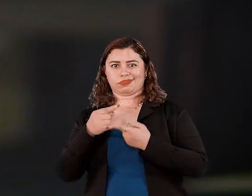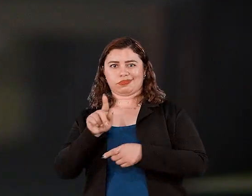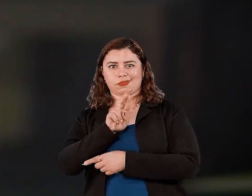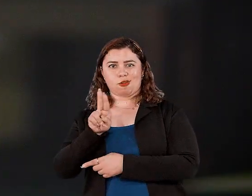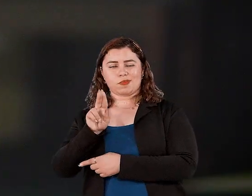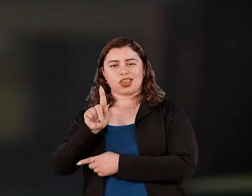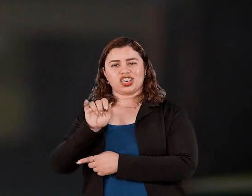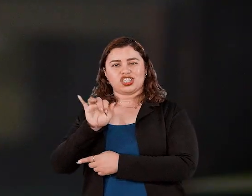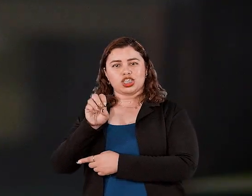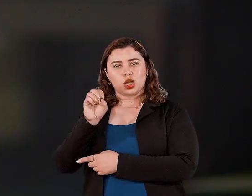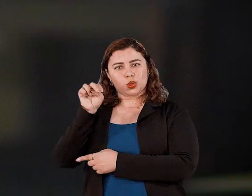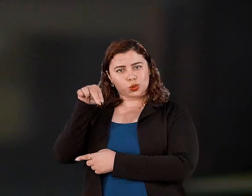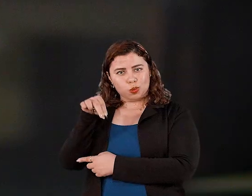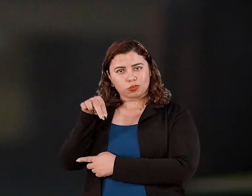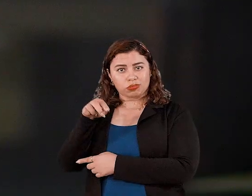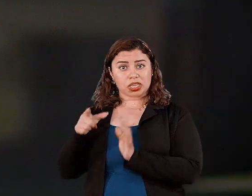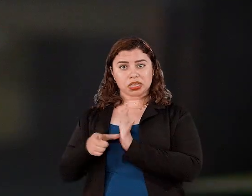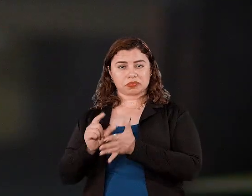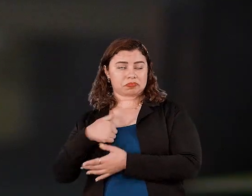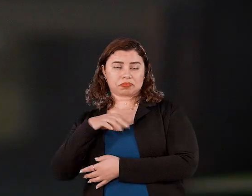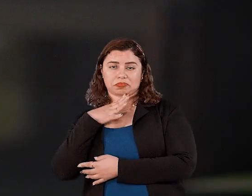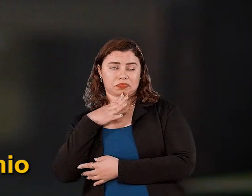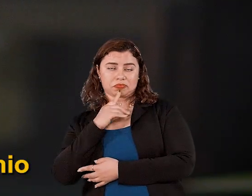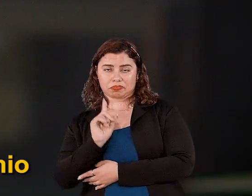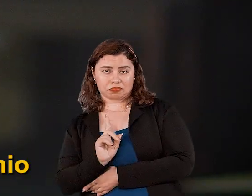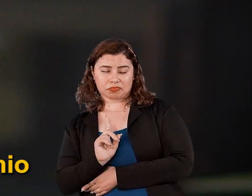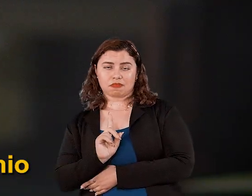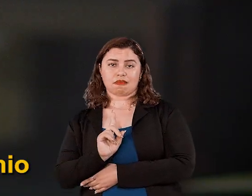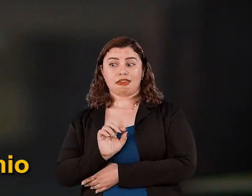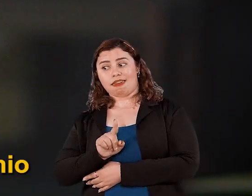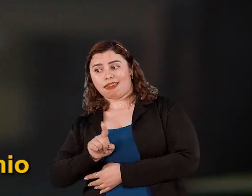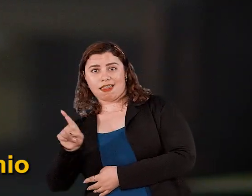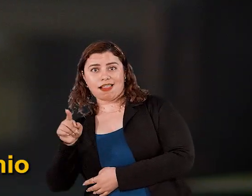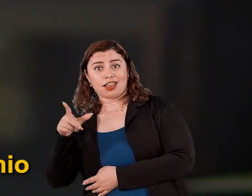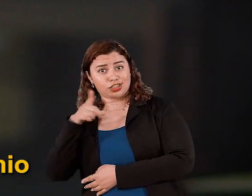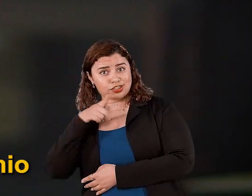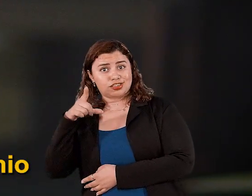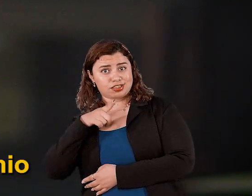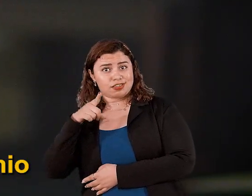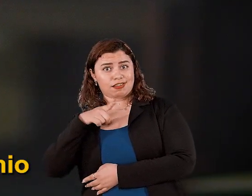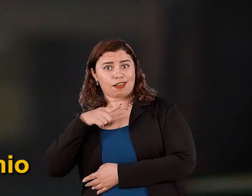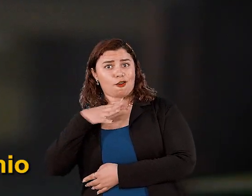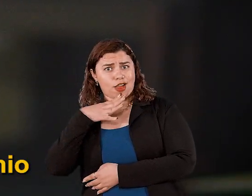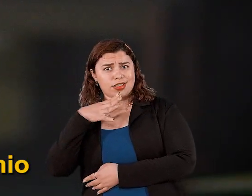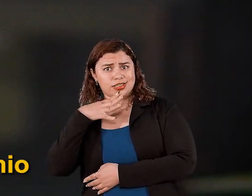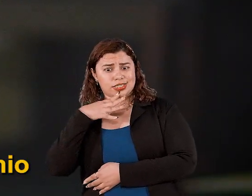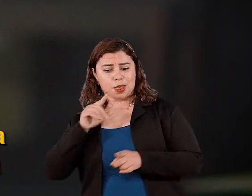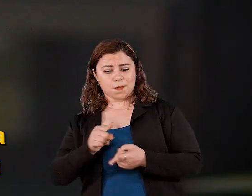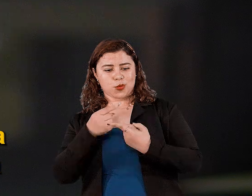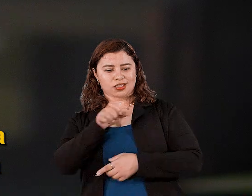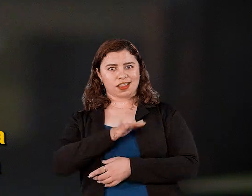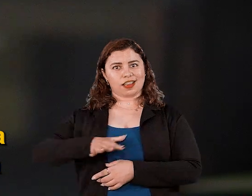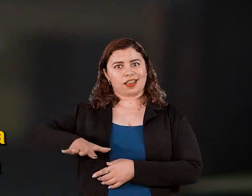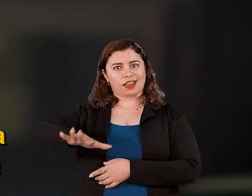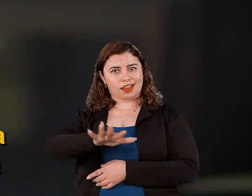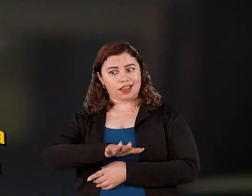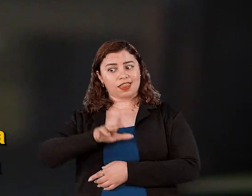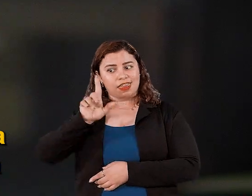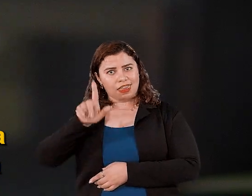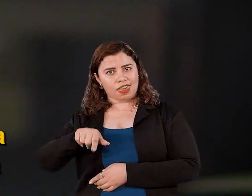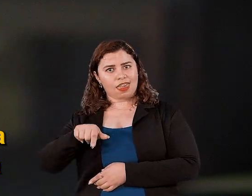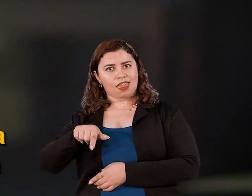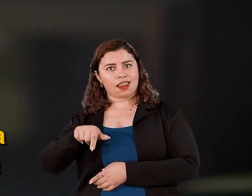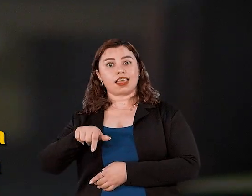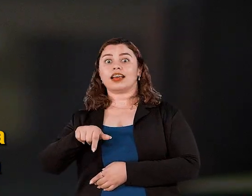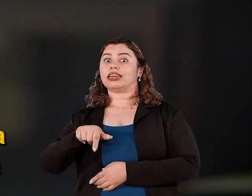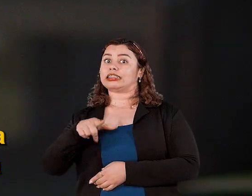Gilson, naquele momento eu ainda não o conhecia, e que ele tinha um grande domínio da música local e que